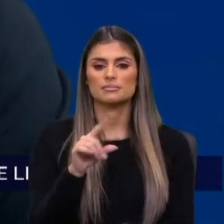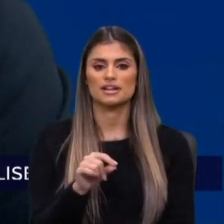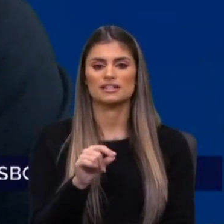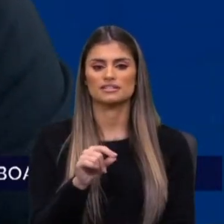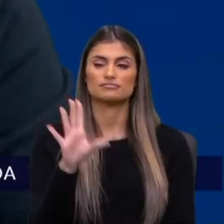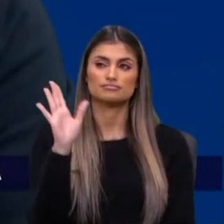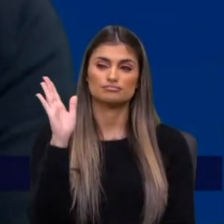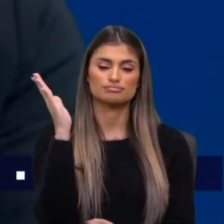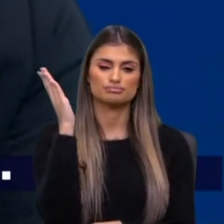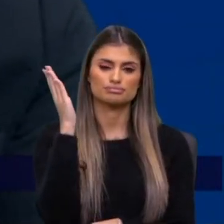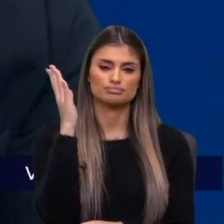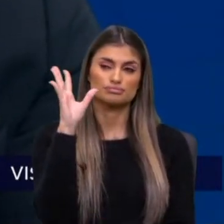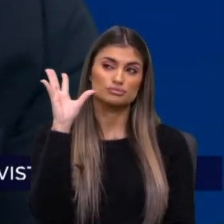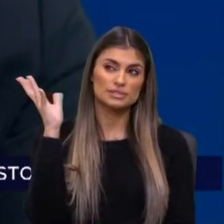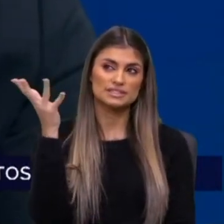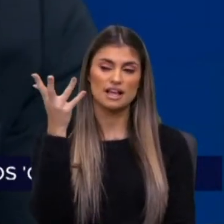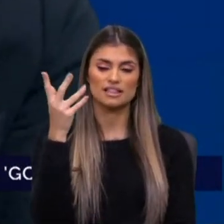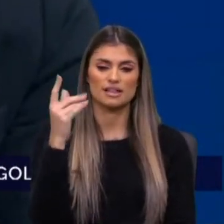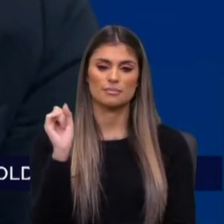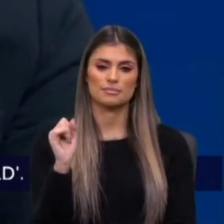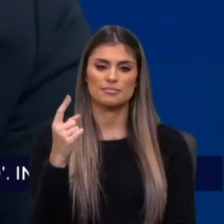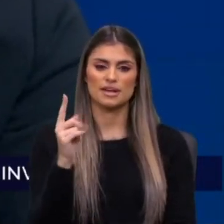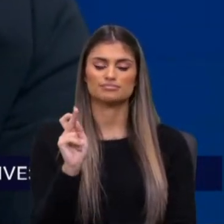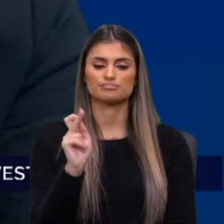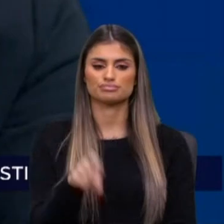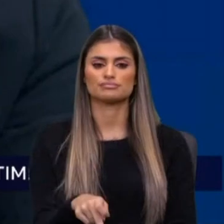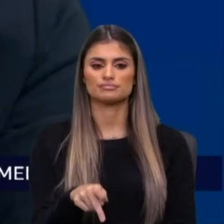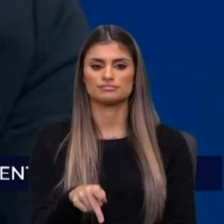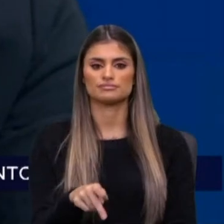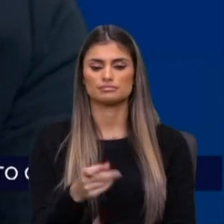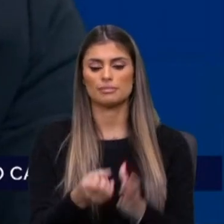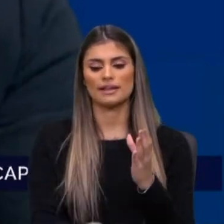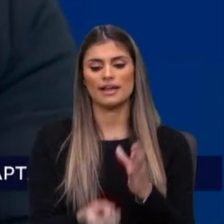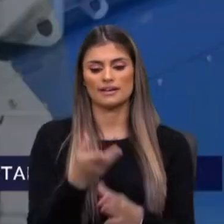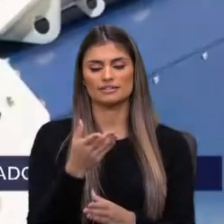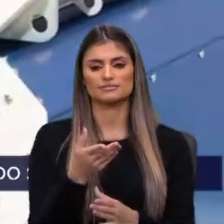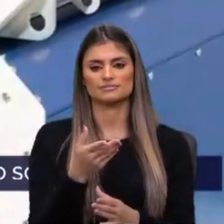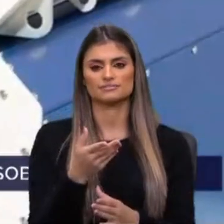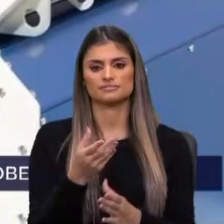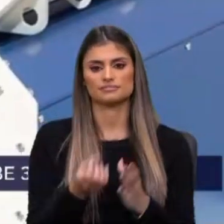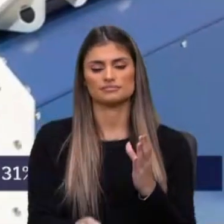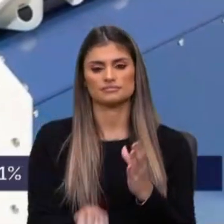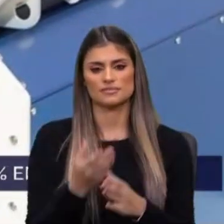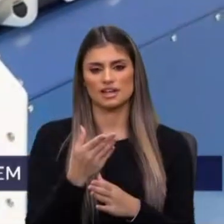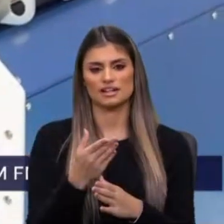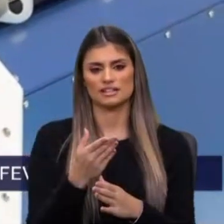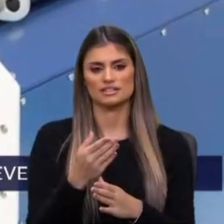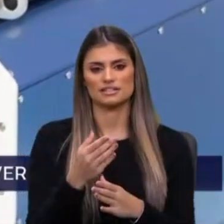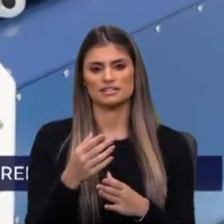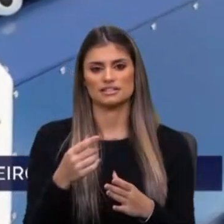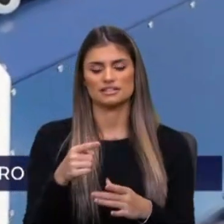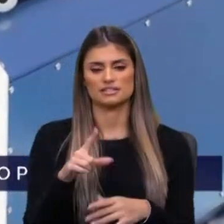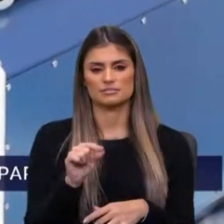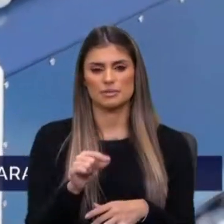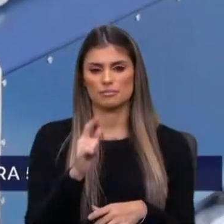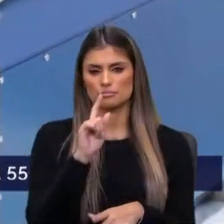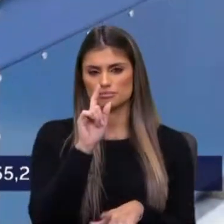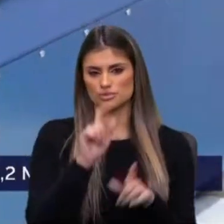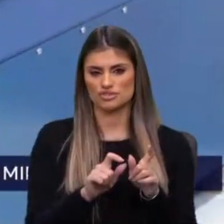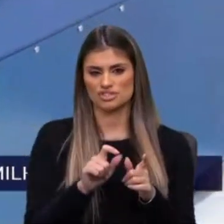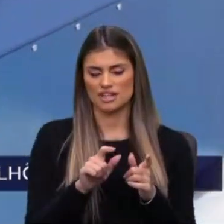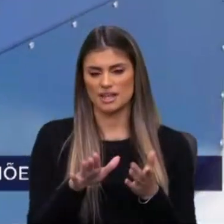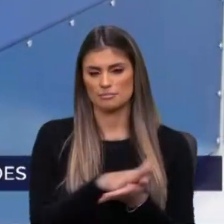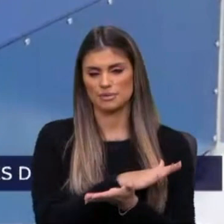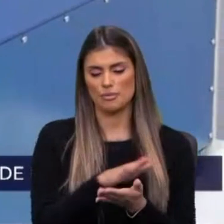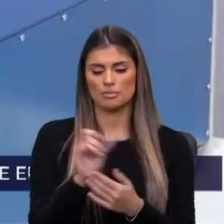Espacial Internacional a primeira instalação para criar tecidos humanos, imprimir tecidos humanos, e o